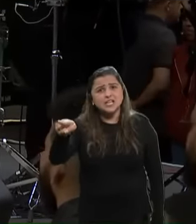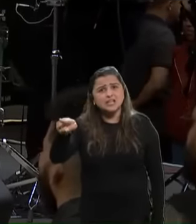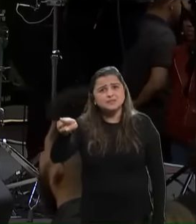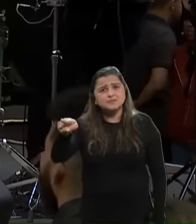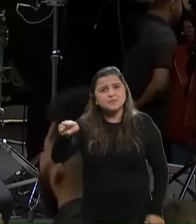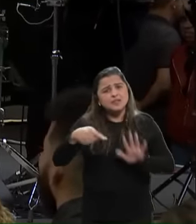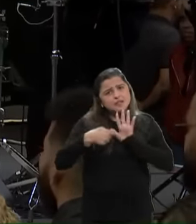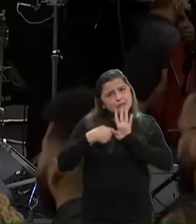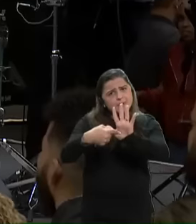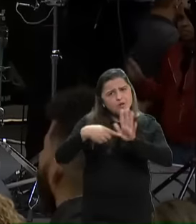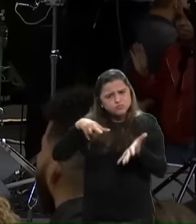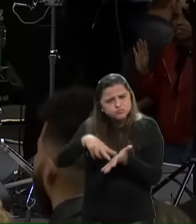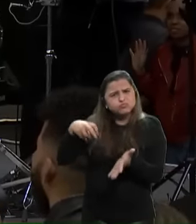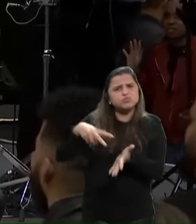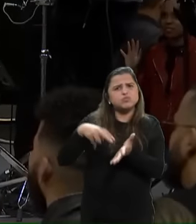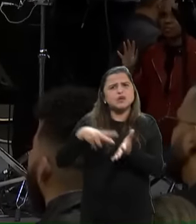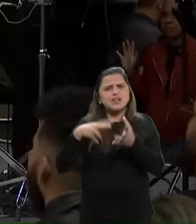reaja com intensidade.